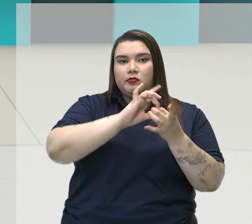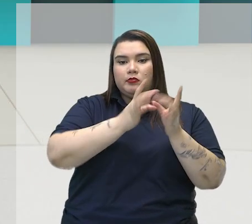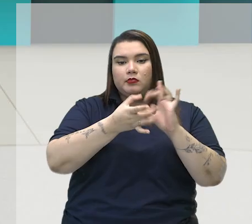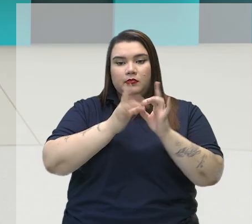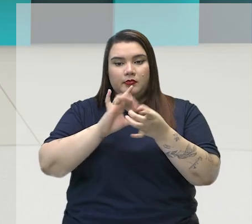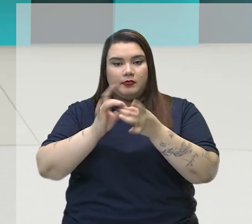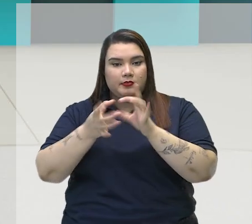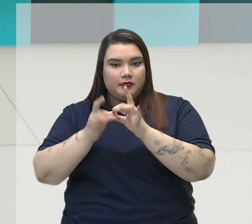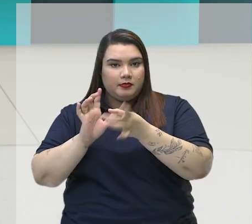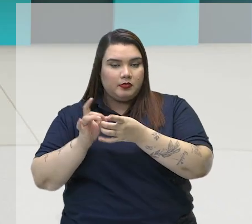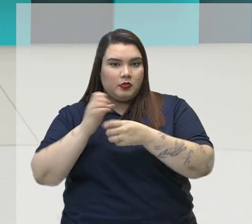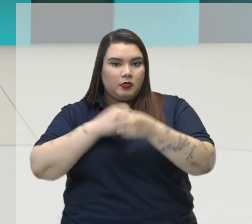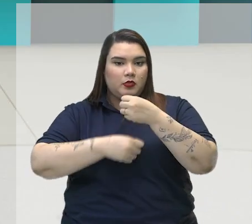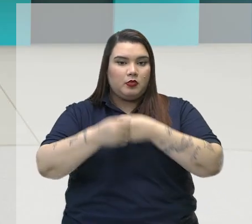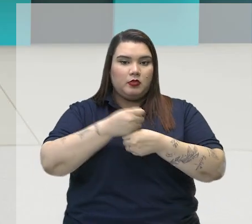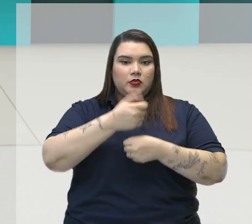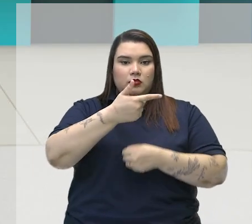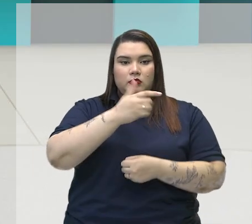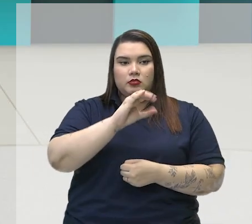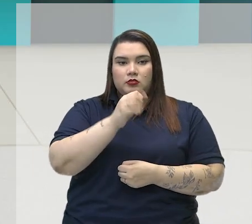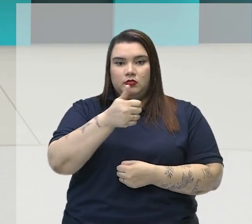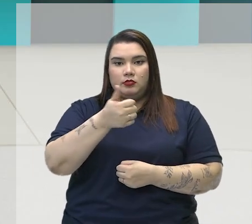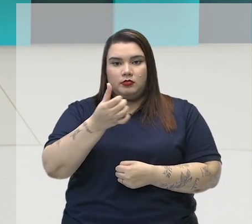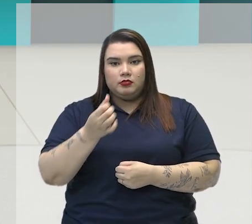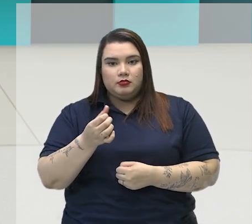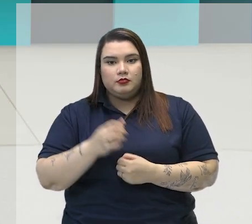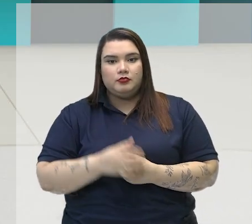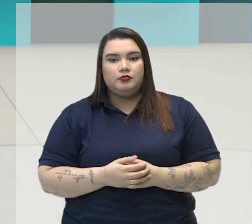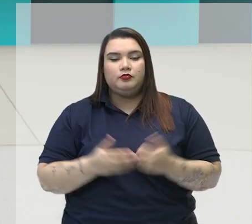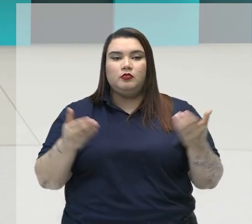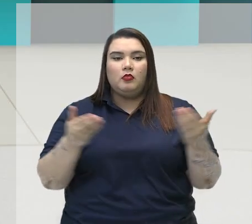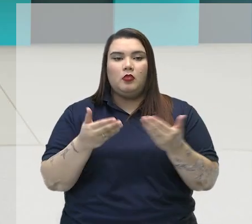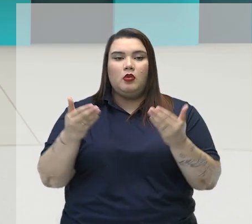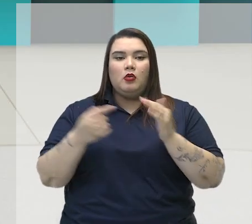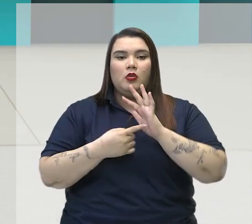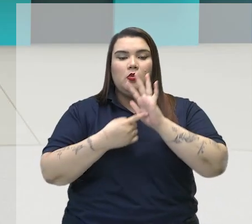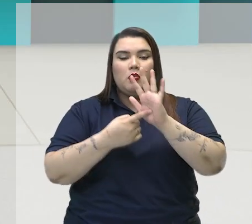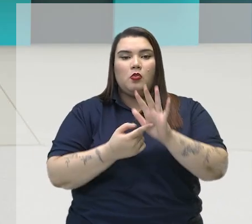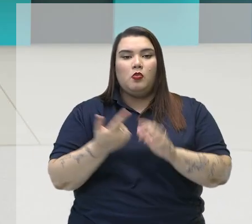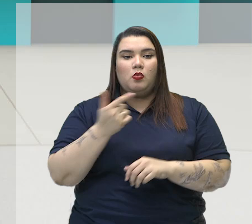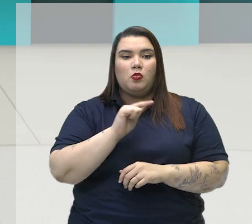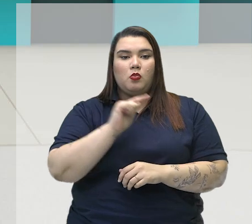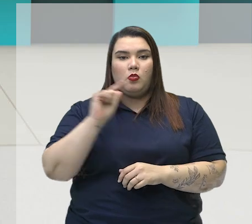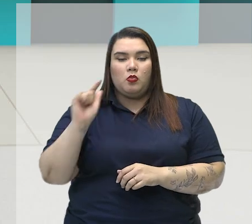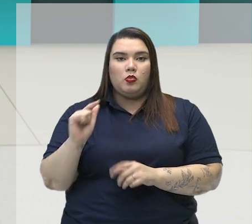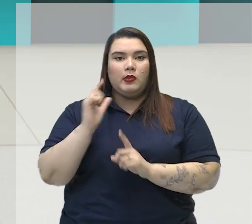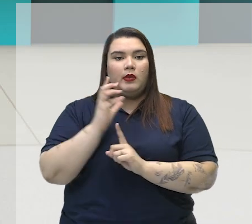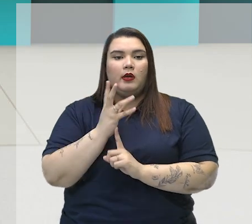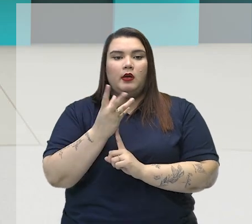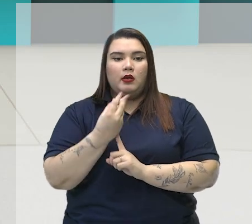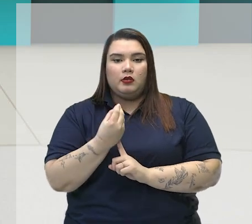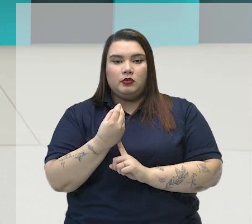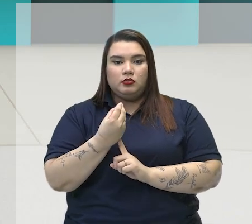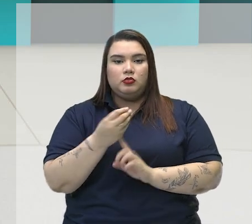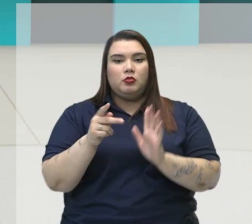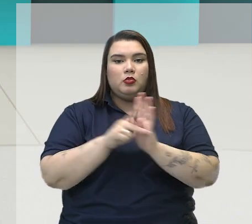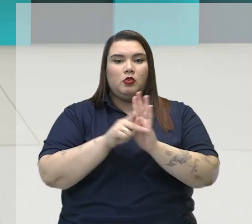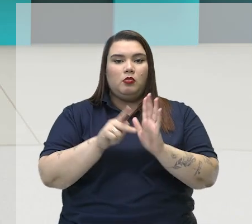época das Olimpíadas do Rio de Janeiro. Vamos mostrar agora um trabalho de um